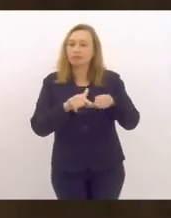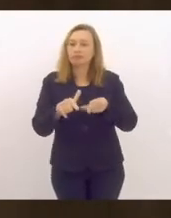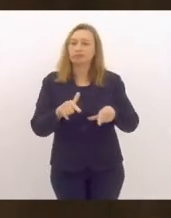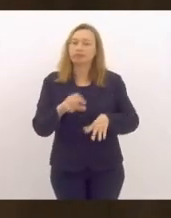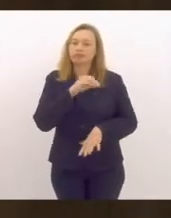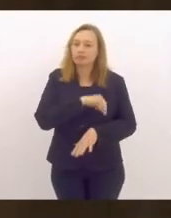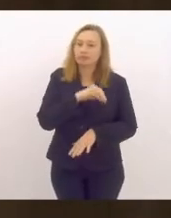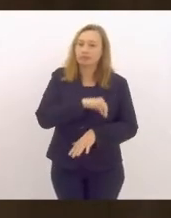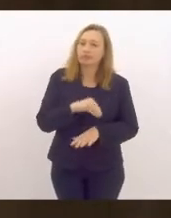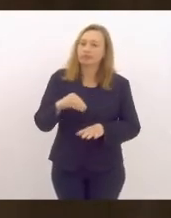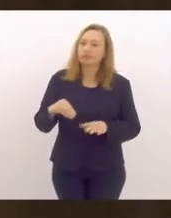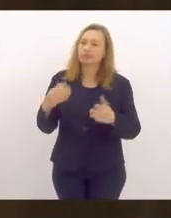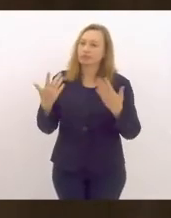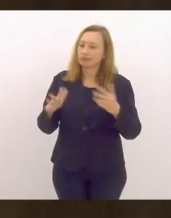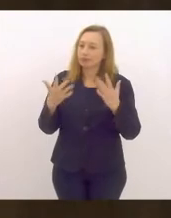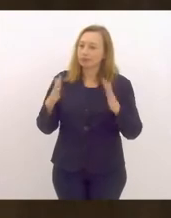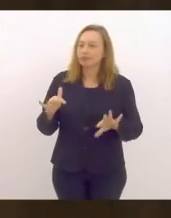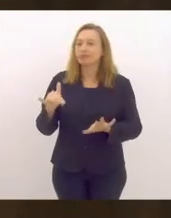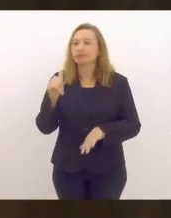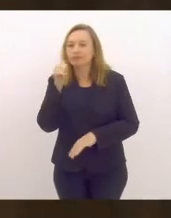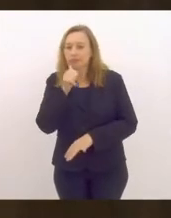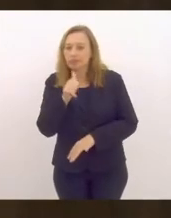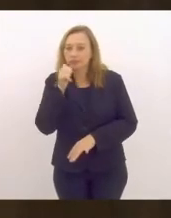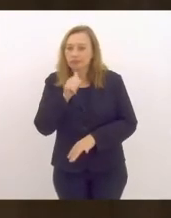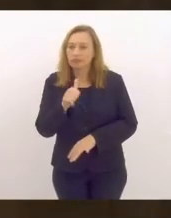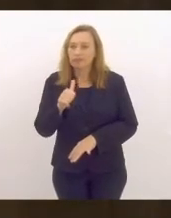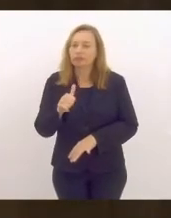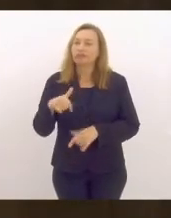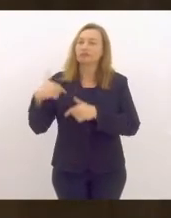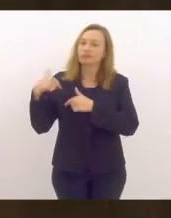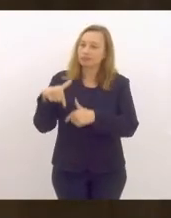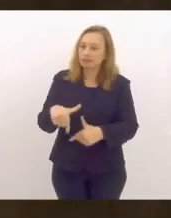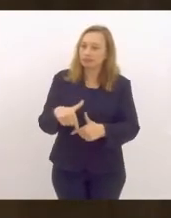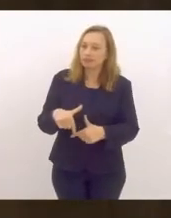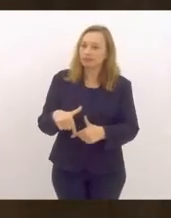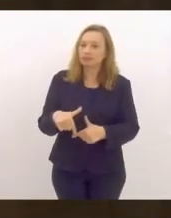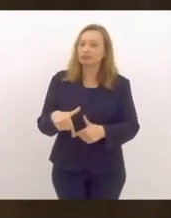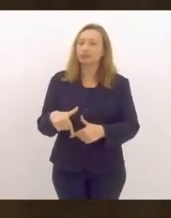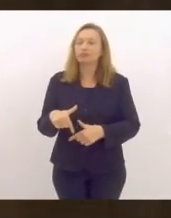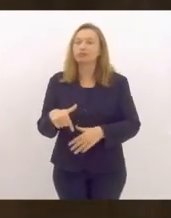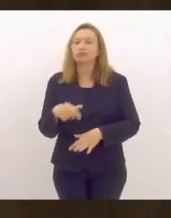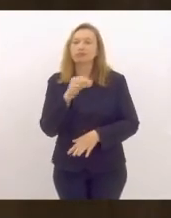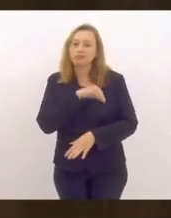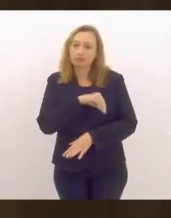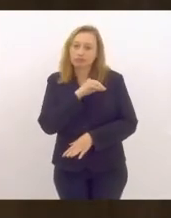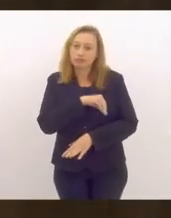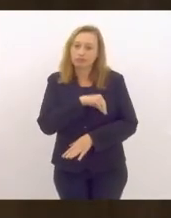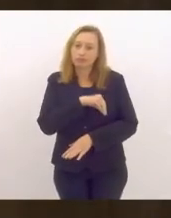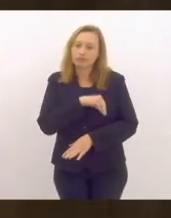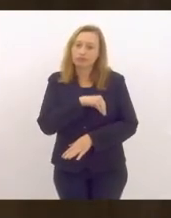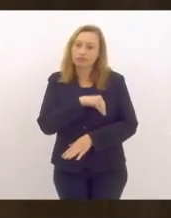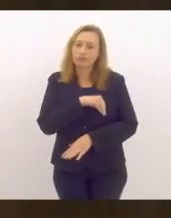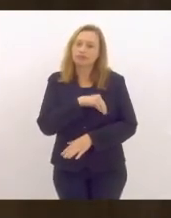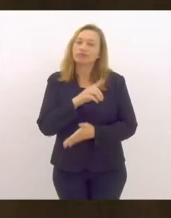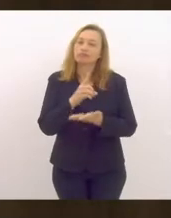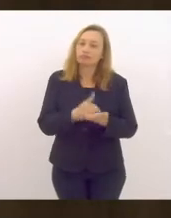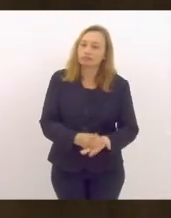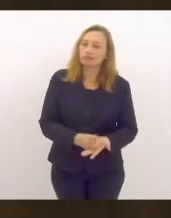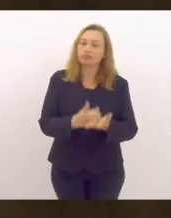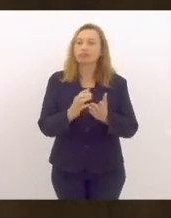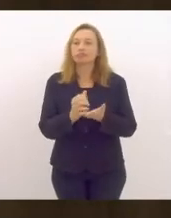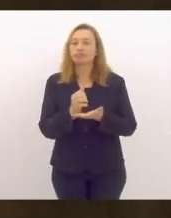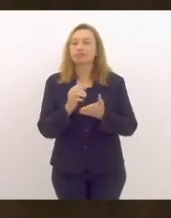a reverência a essas mulheres que tradicionalmente garantem o ganho e a manutenção